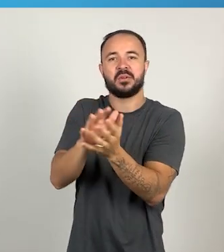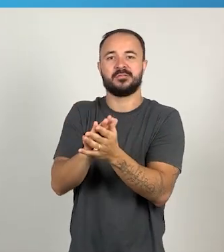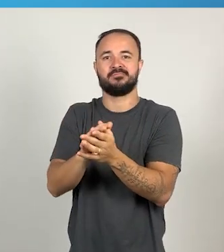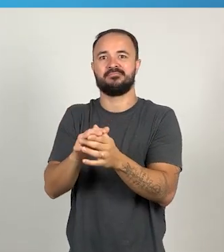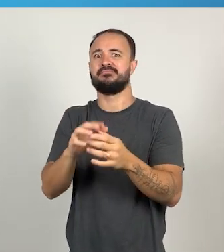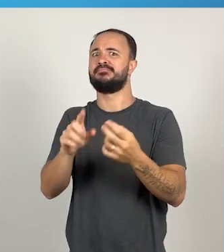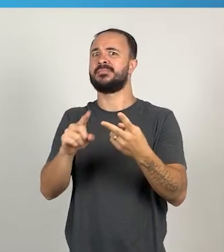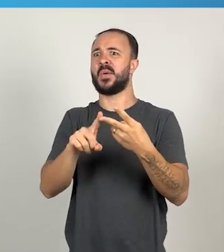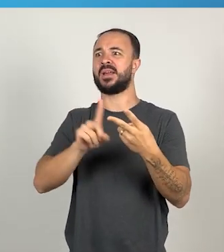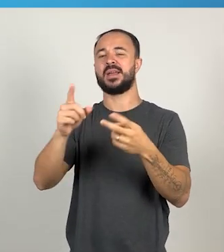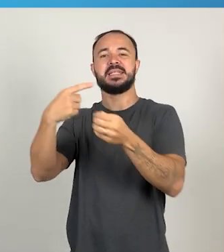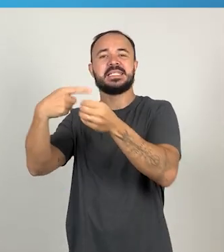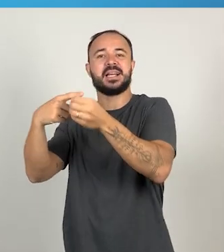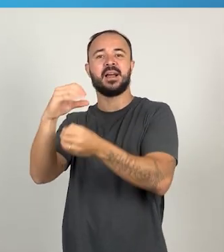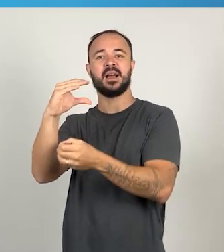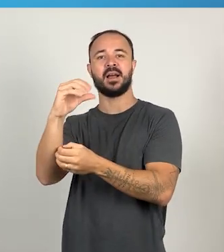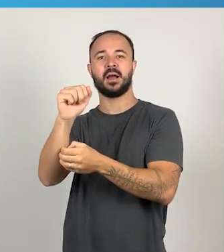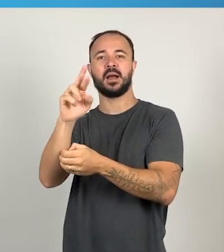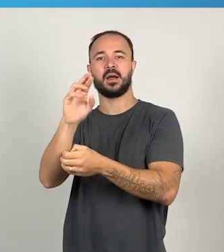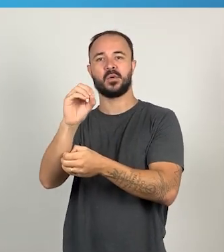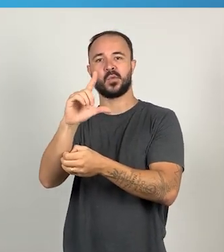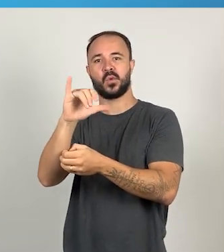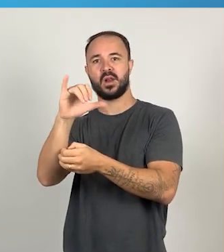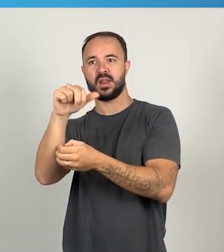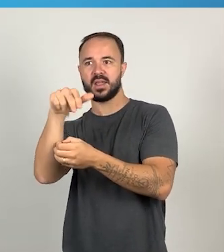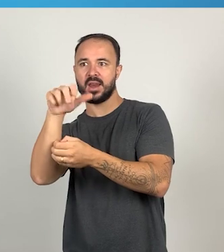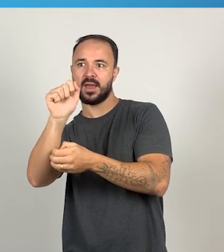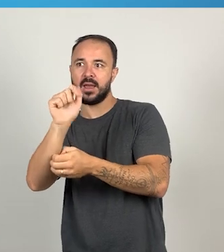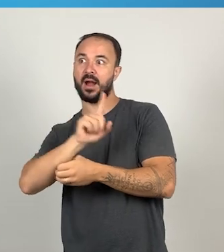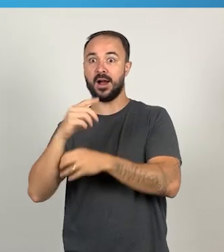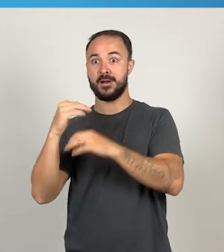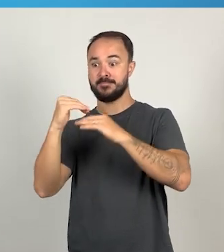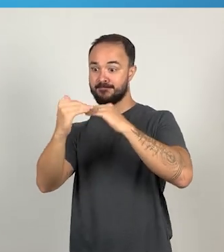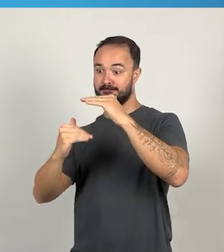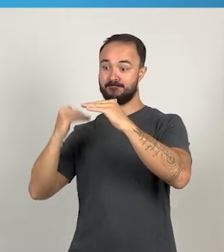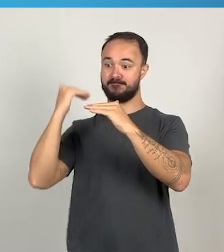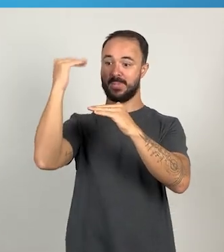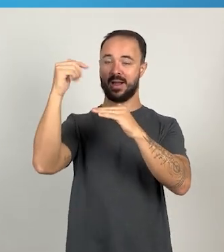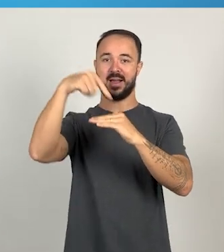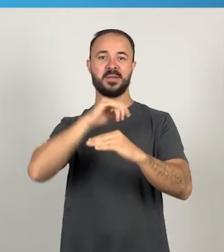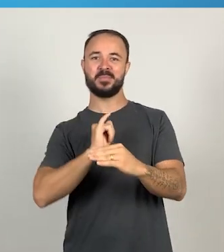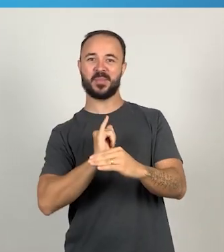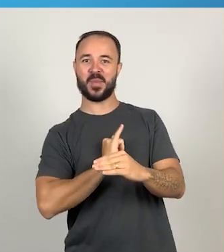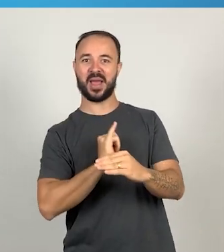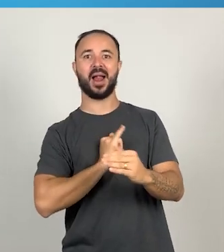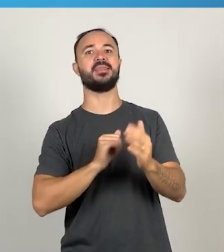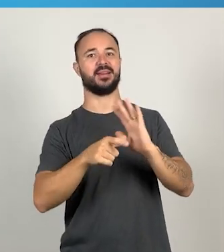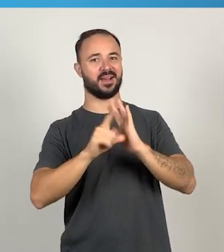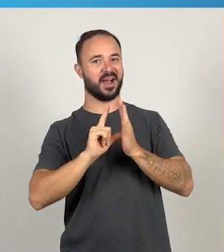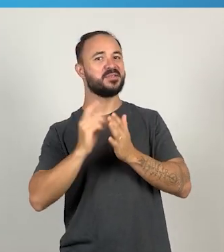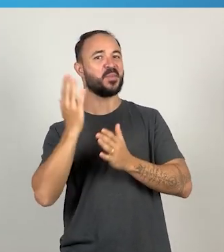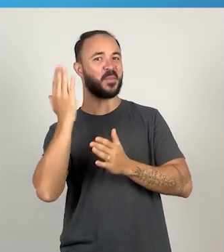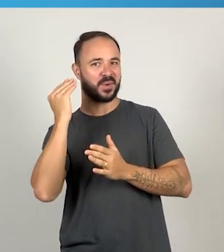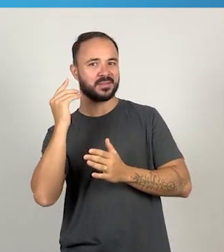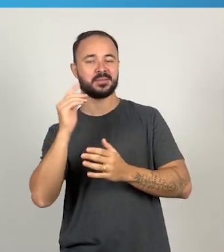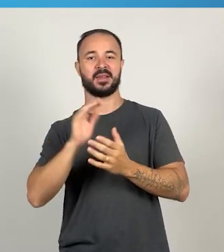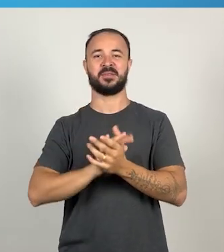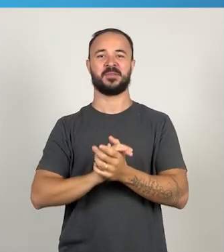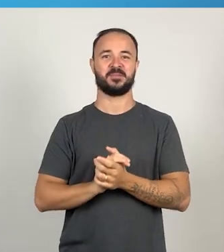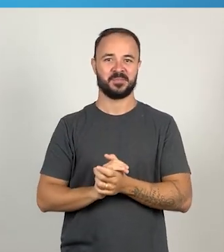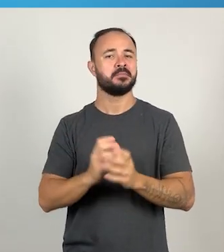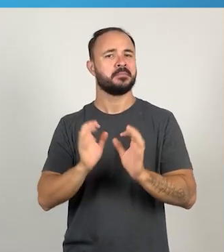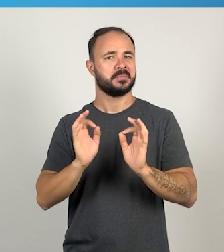que fica no sul do estado, né, tinha um desenvolvimento econômico muito maior que Imperatriz enquanto vila, Porto Franco